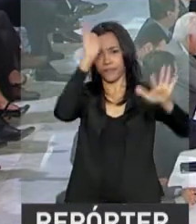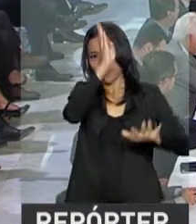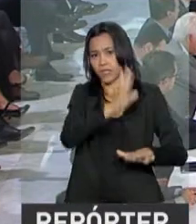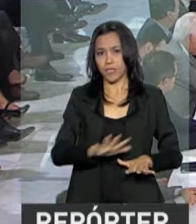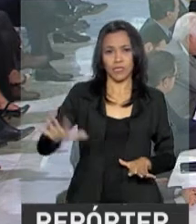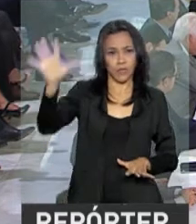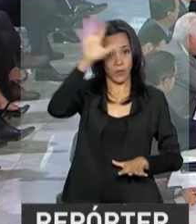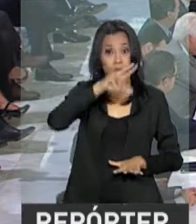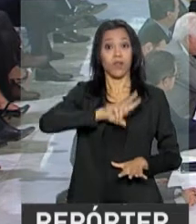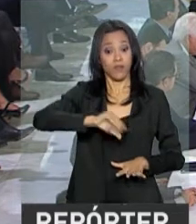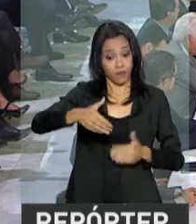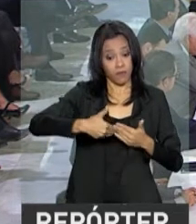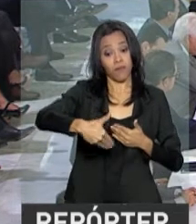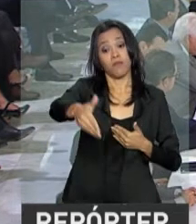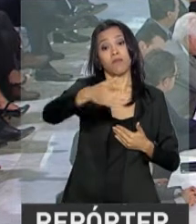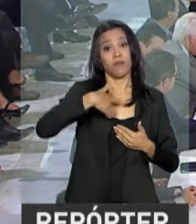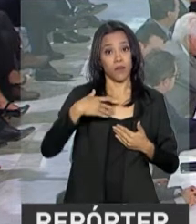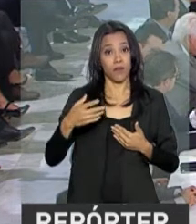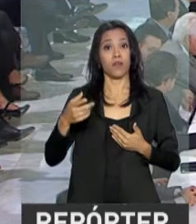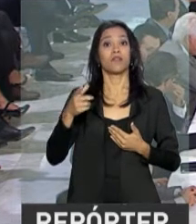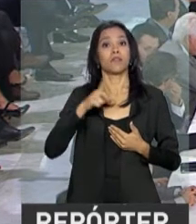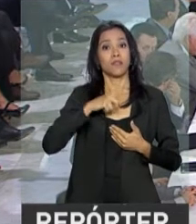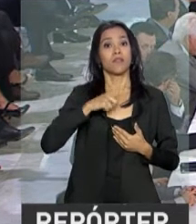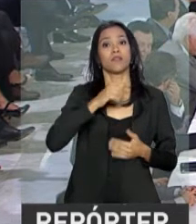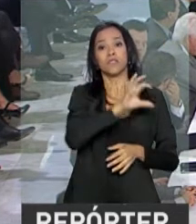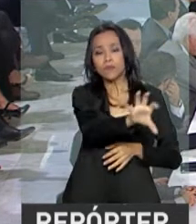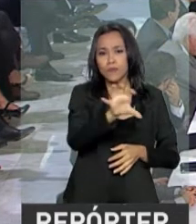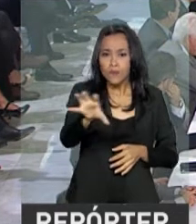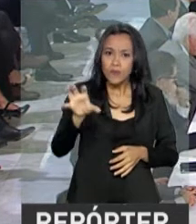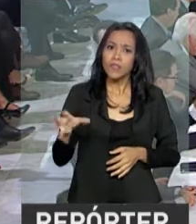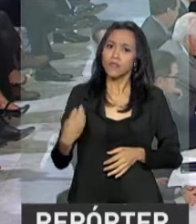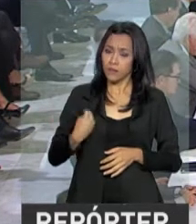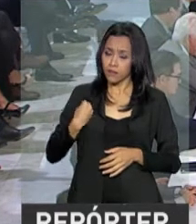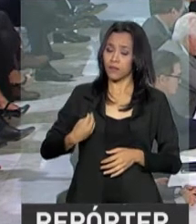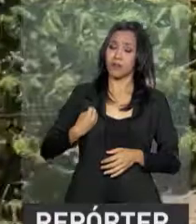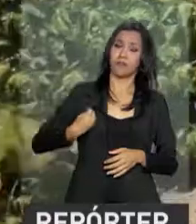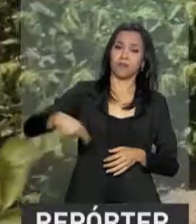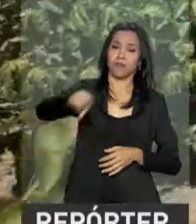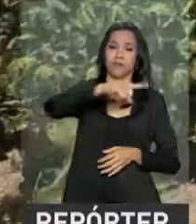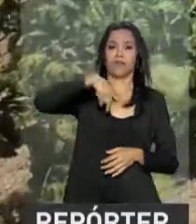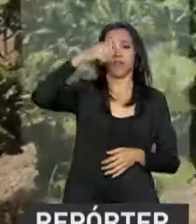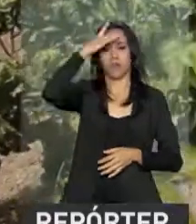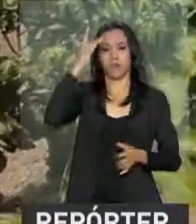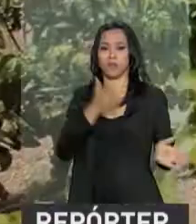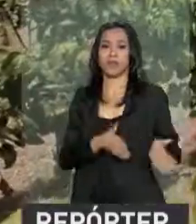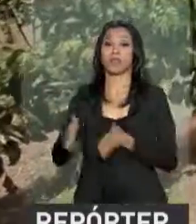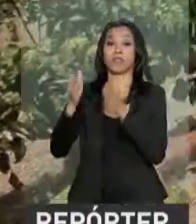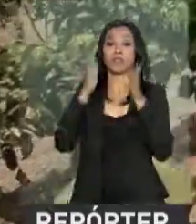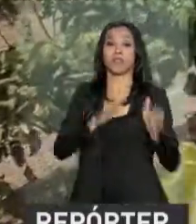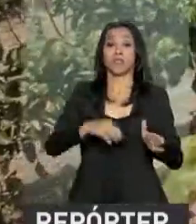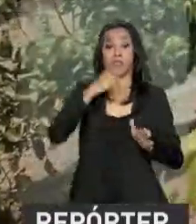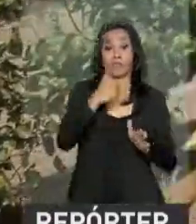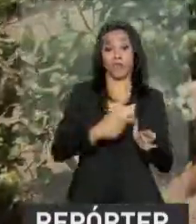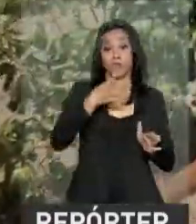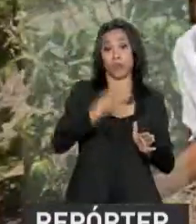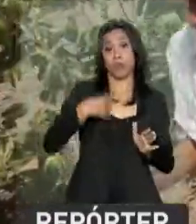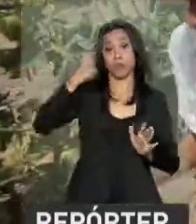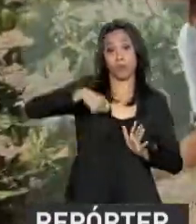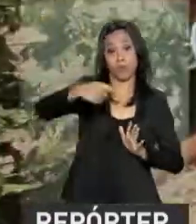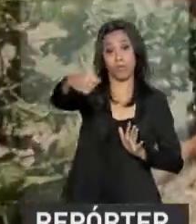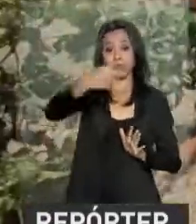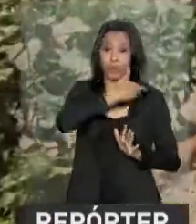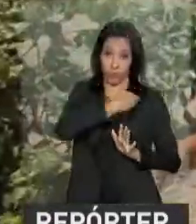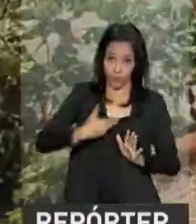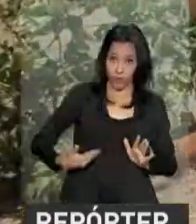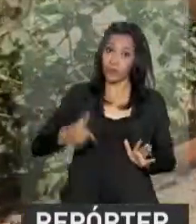terão atualmente em impacto direto na vida das pessoas em 24 meses de governo houve recorde na